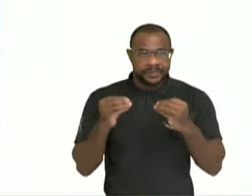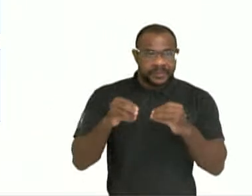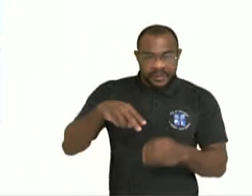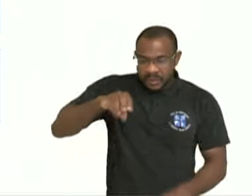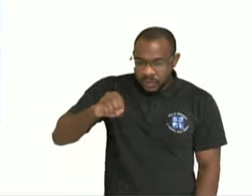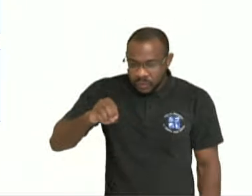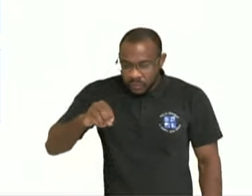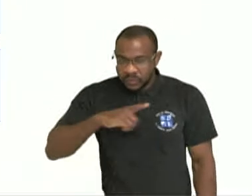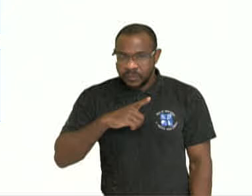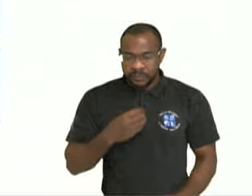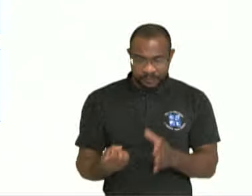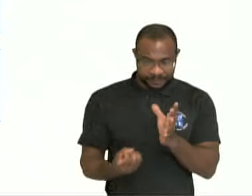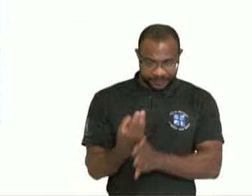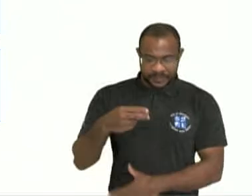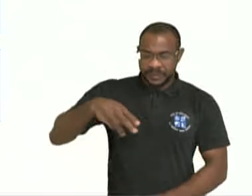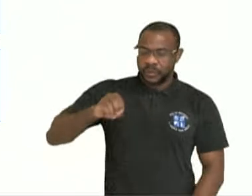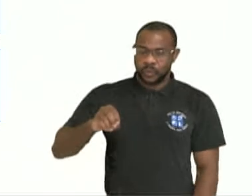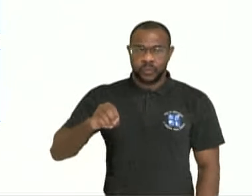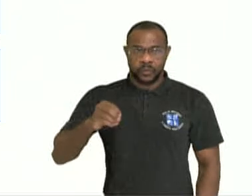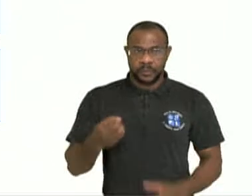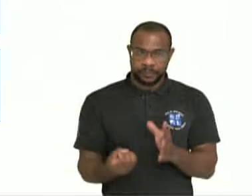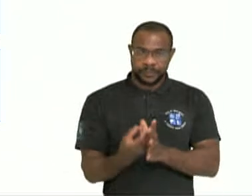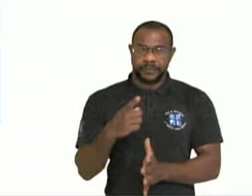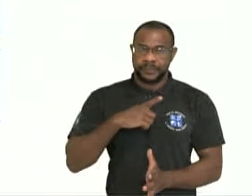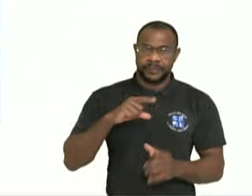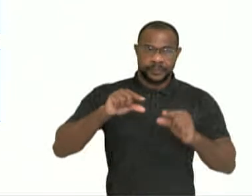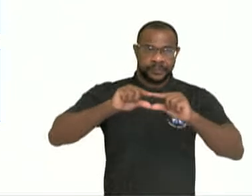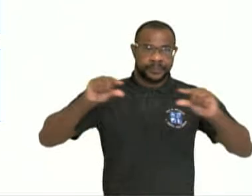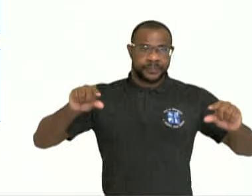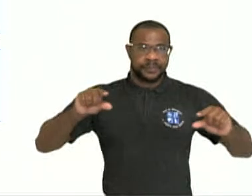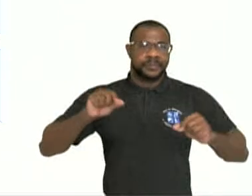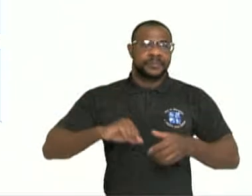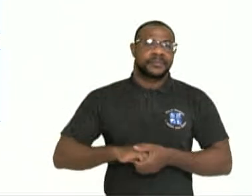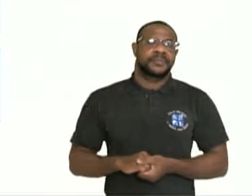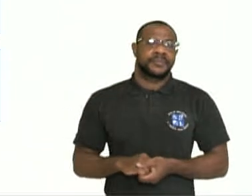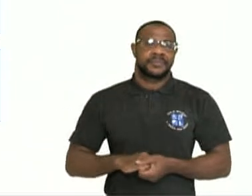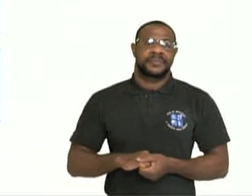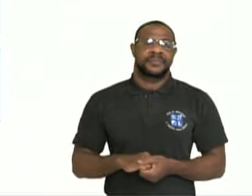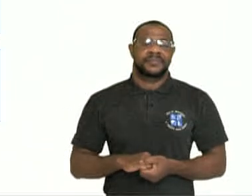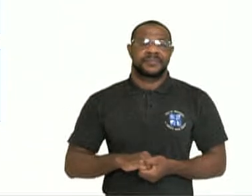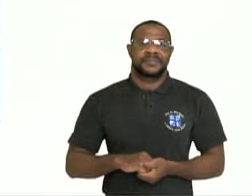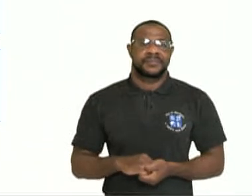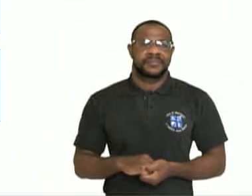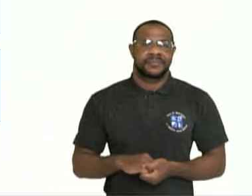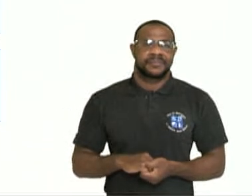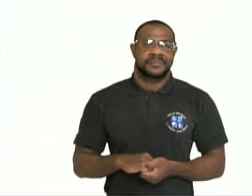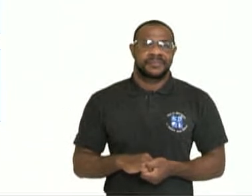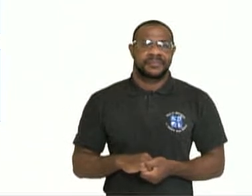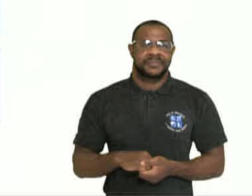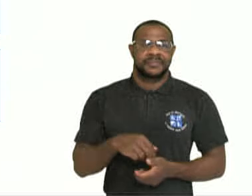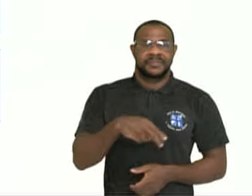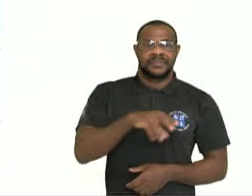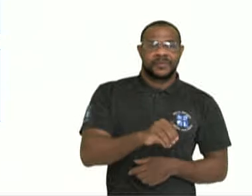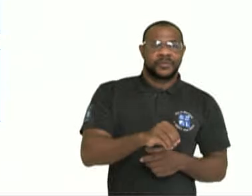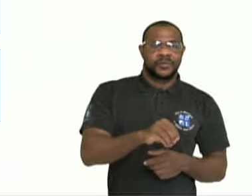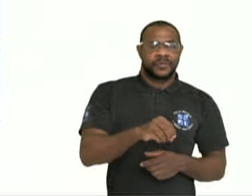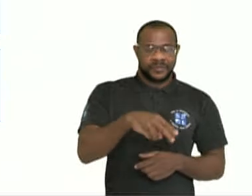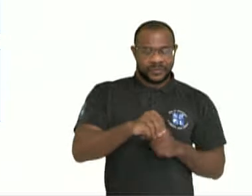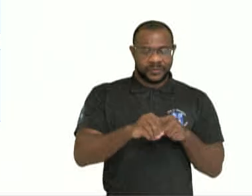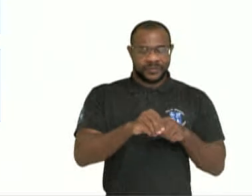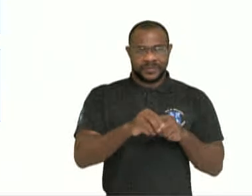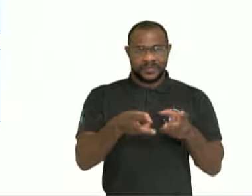contêm a palavra não, no. Bien? Exemplos. No enfrentes a tus enemigos, ni te metas